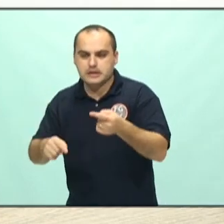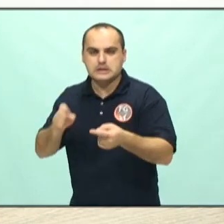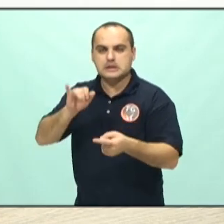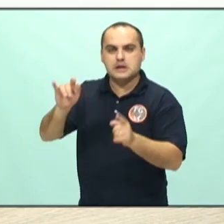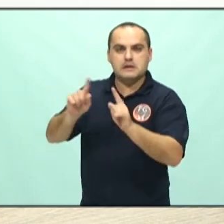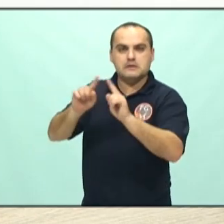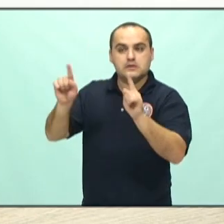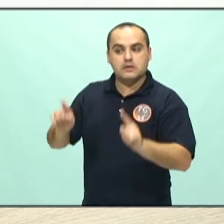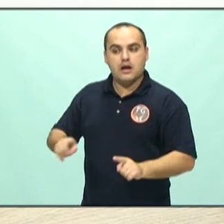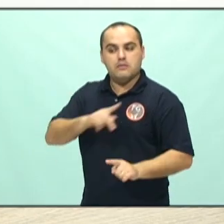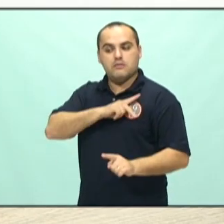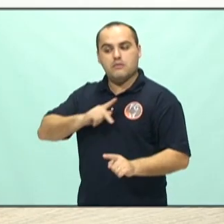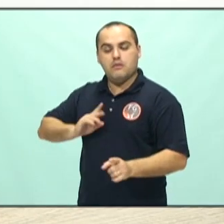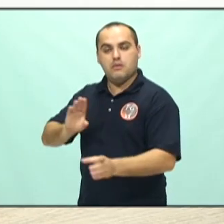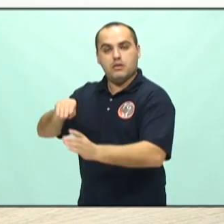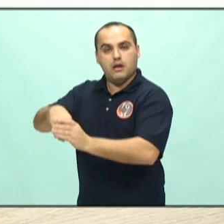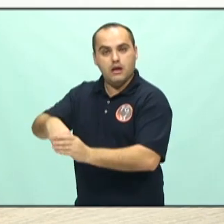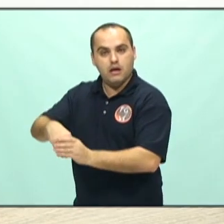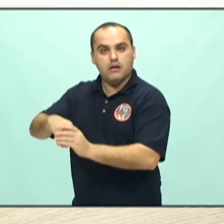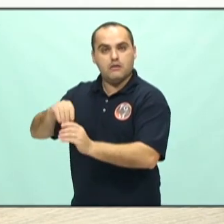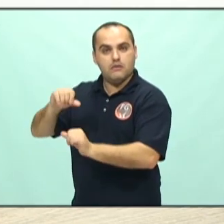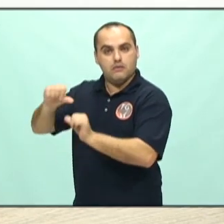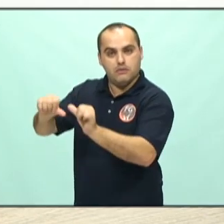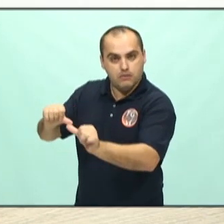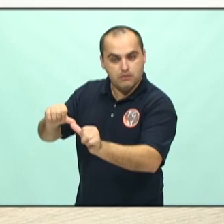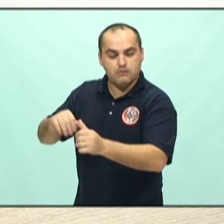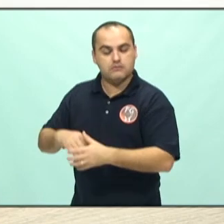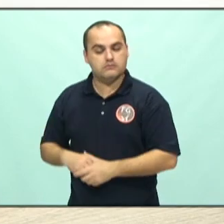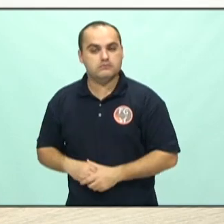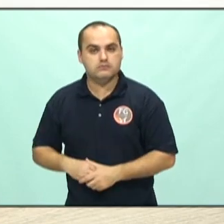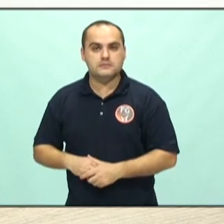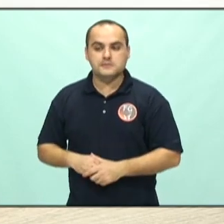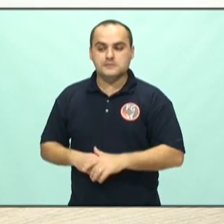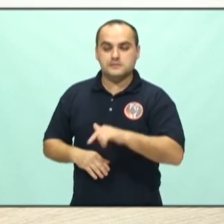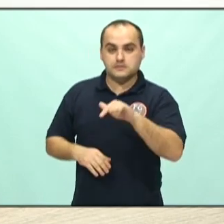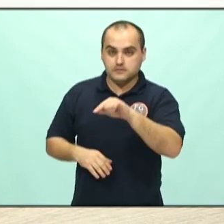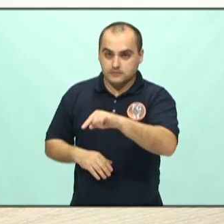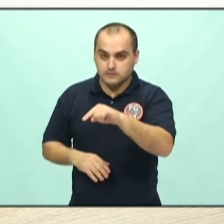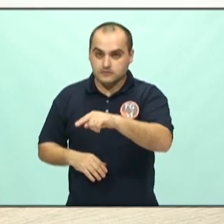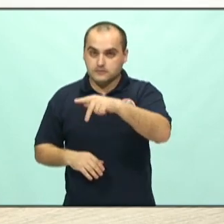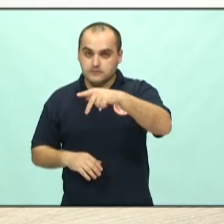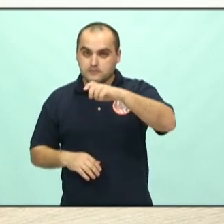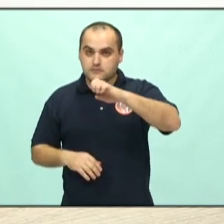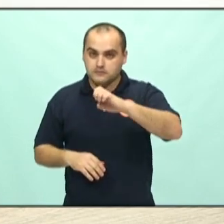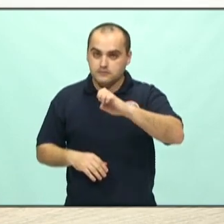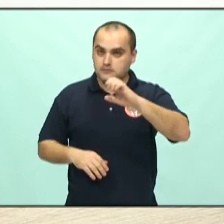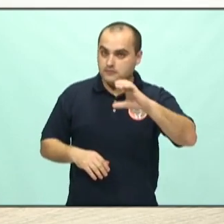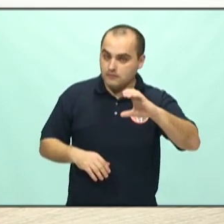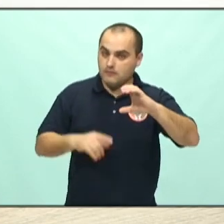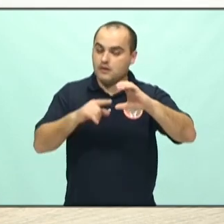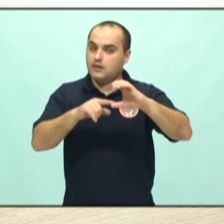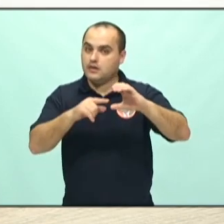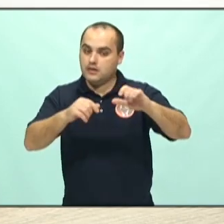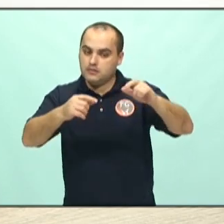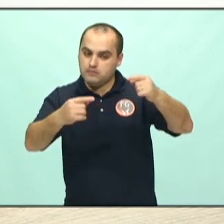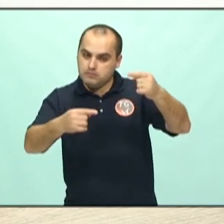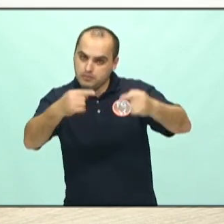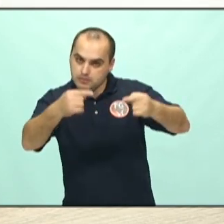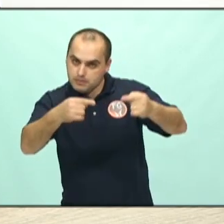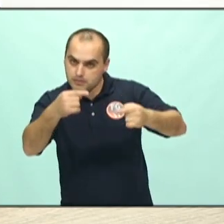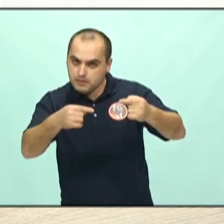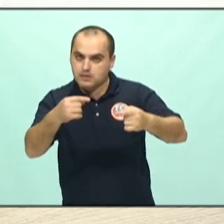reforma, se vai ser incluído nessa atual PEC que já discute a reforma da Previdência, ou se vai vir uma outra